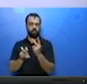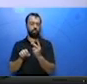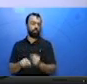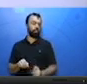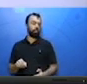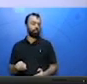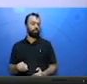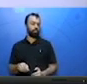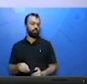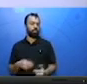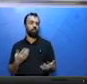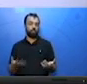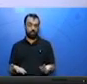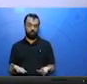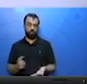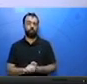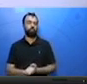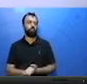raiz.